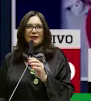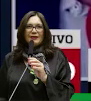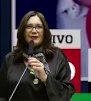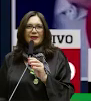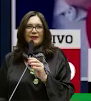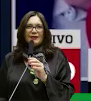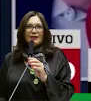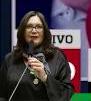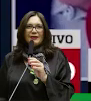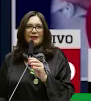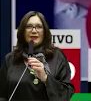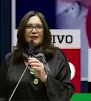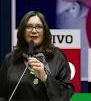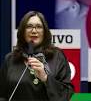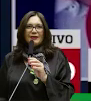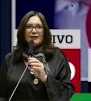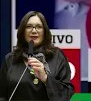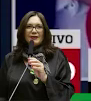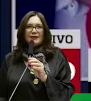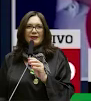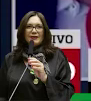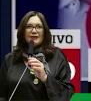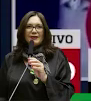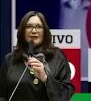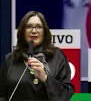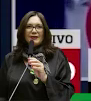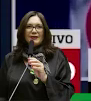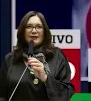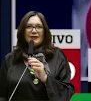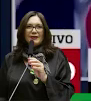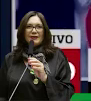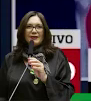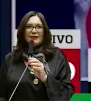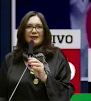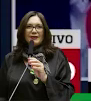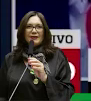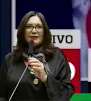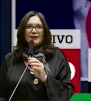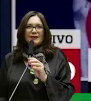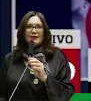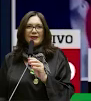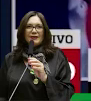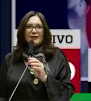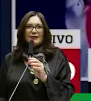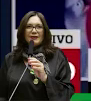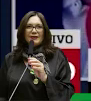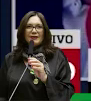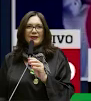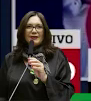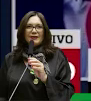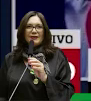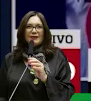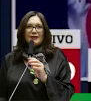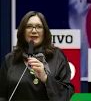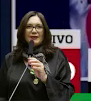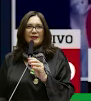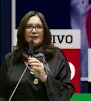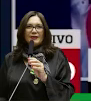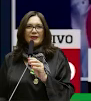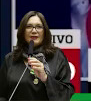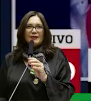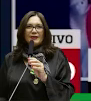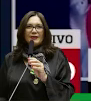afirmo eu não suponho que a china o gosto ditadura chinesa escondeu coronavírus por quatro semanas